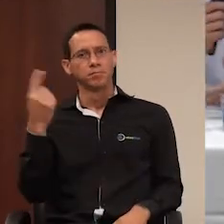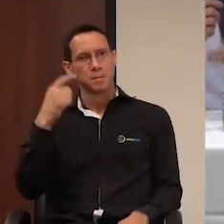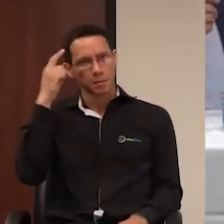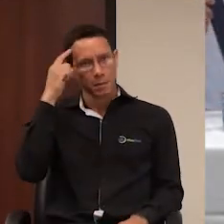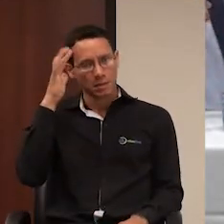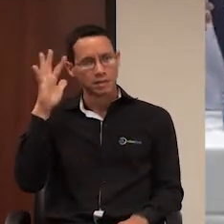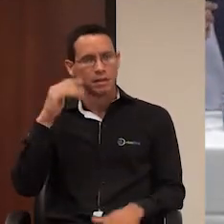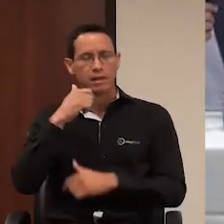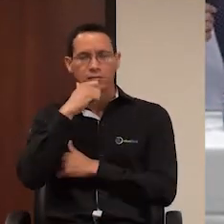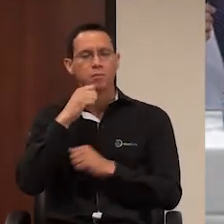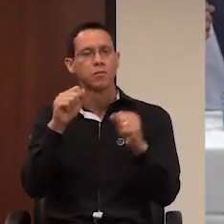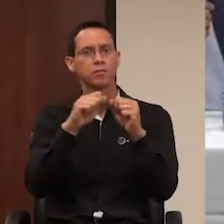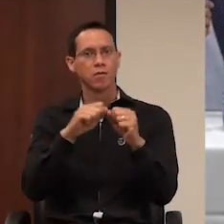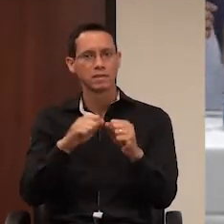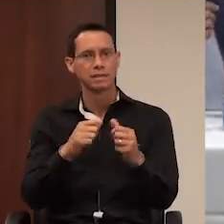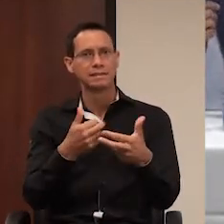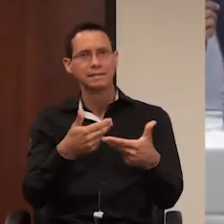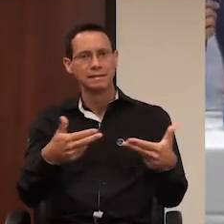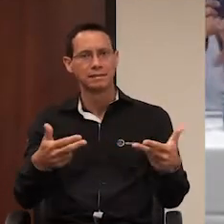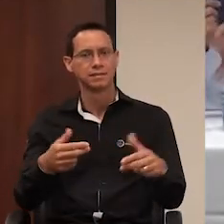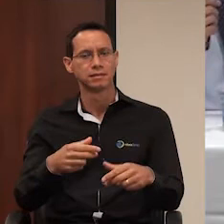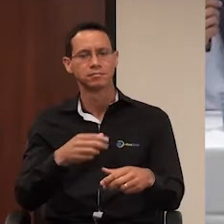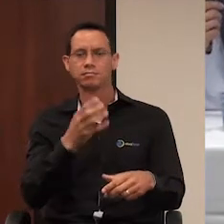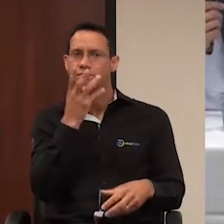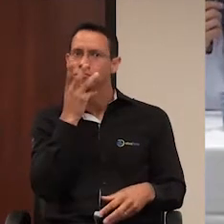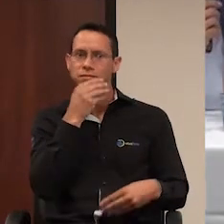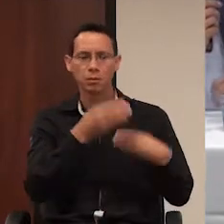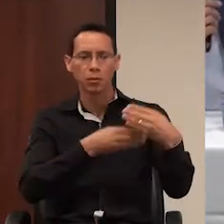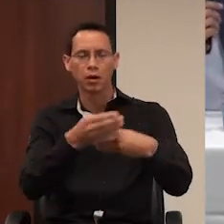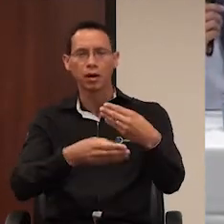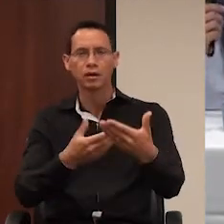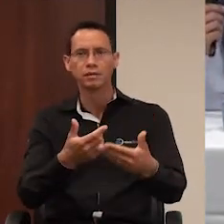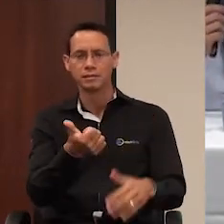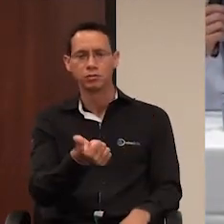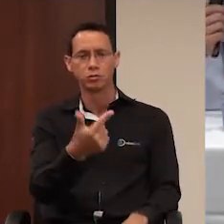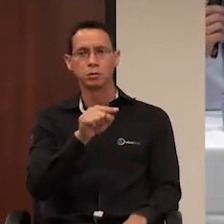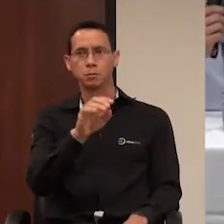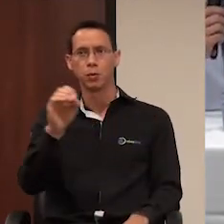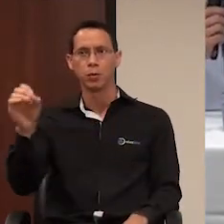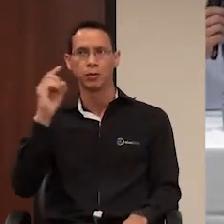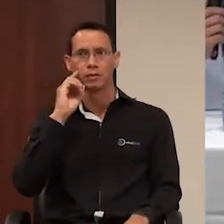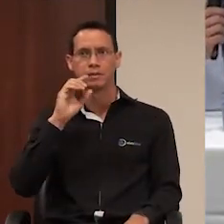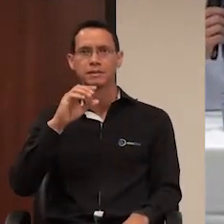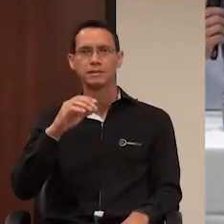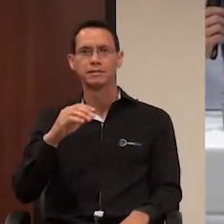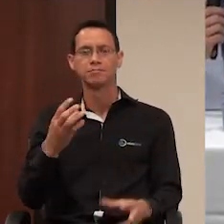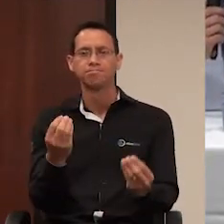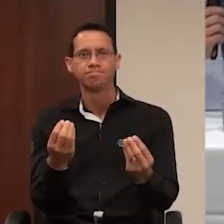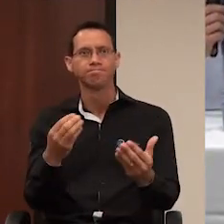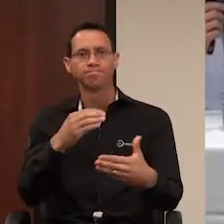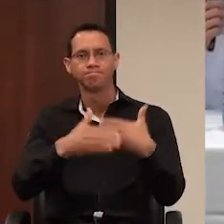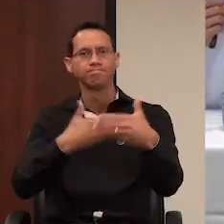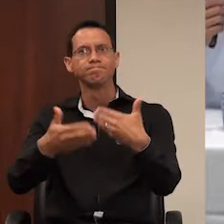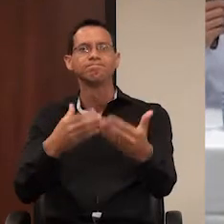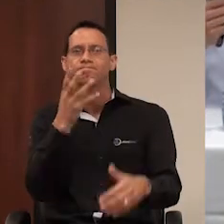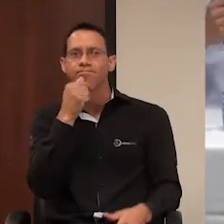né? Se eu for fazer tudo isso, quanto tempo vai demorar esse processo e como isso vai impactar nesses outros 12 mil processos que eu tenho para julgar?